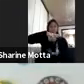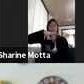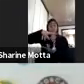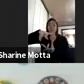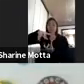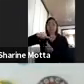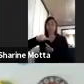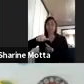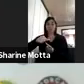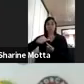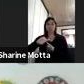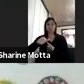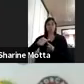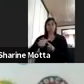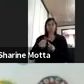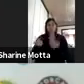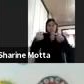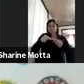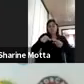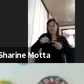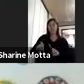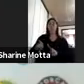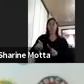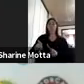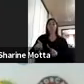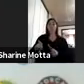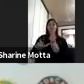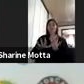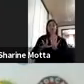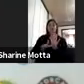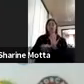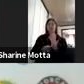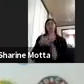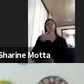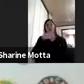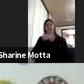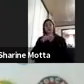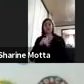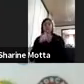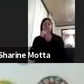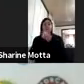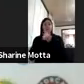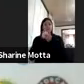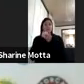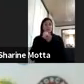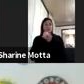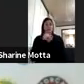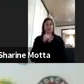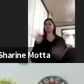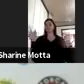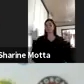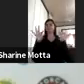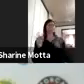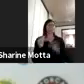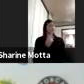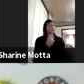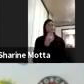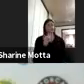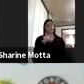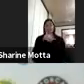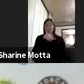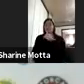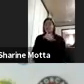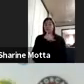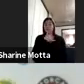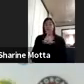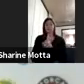do Enfrentamento, do combate ao tráfico de mulheres e crianças. Não é um dia para comemorar, não. É um dia para refletir,